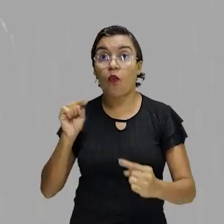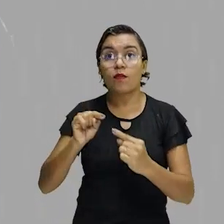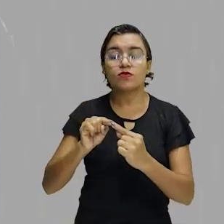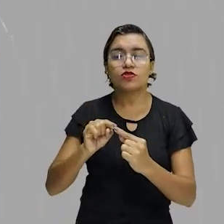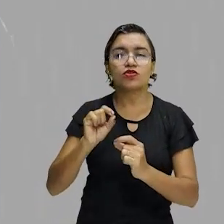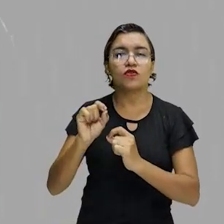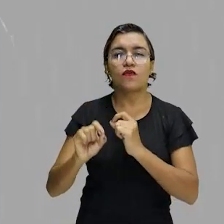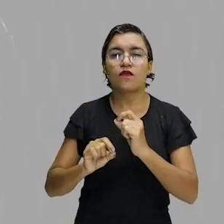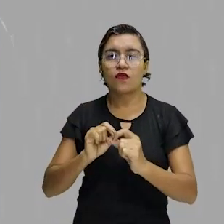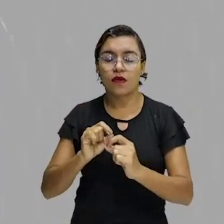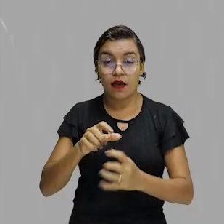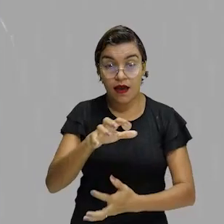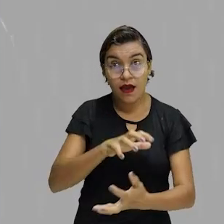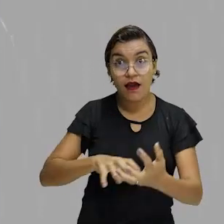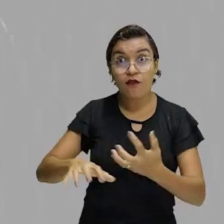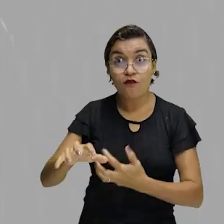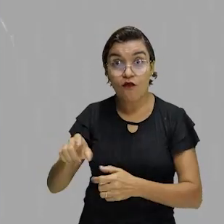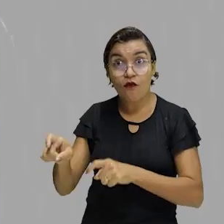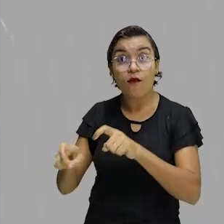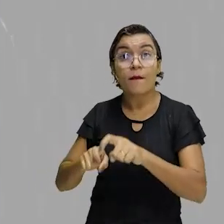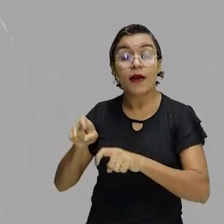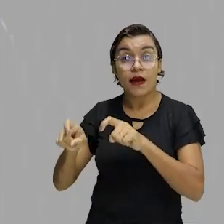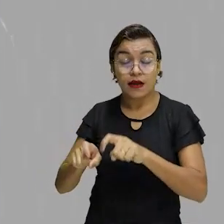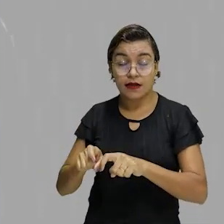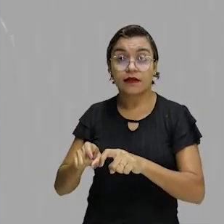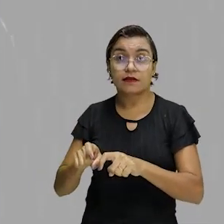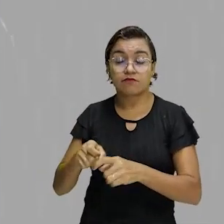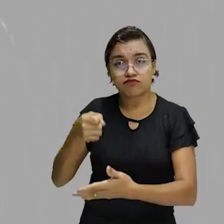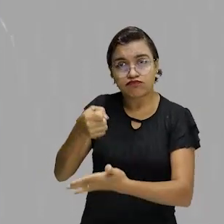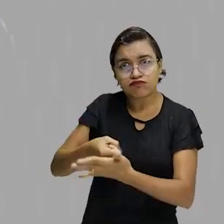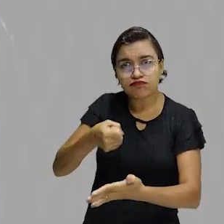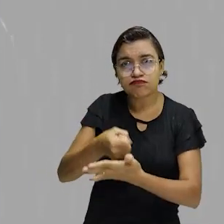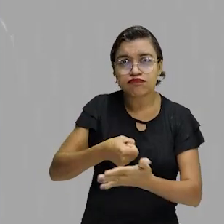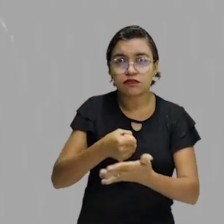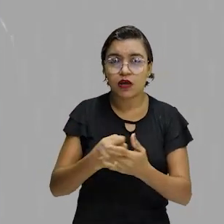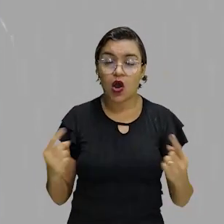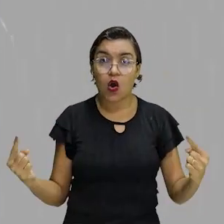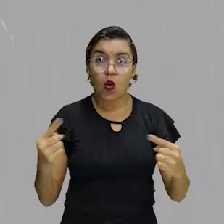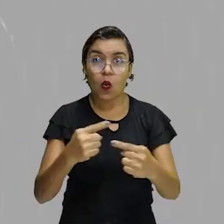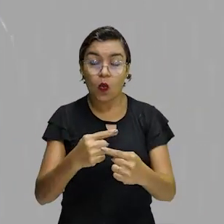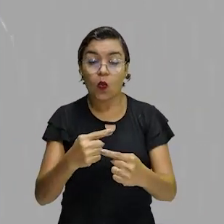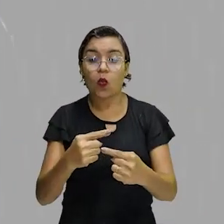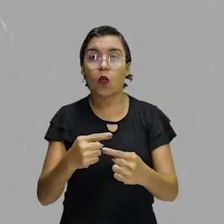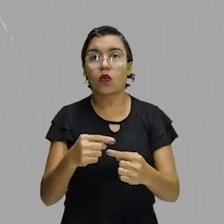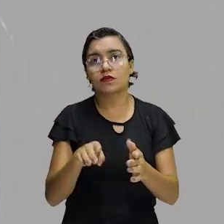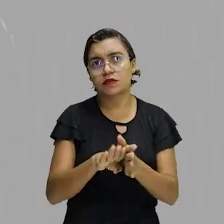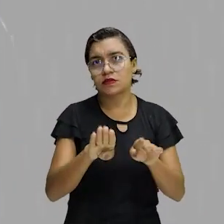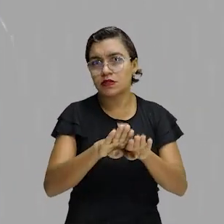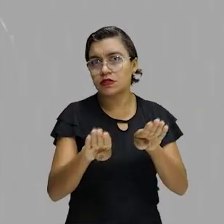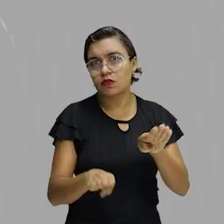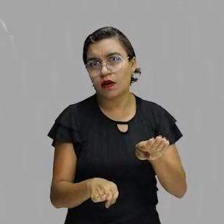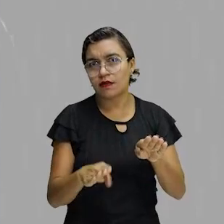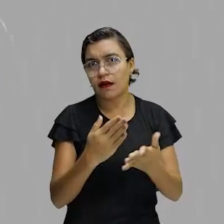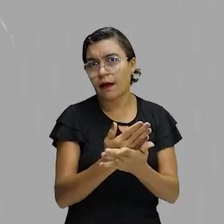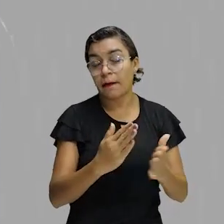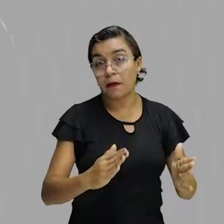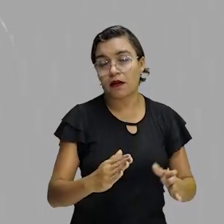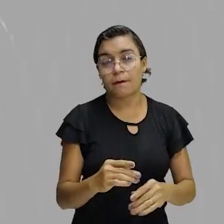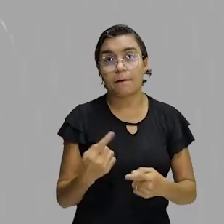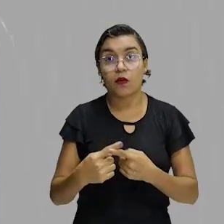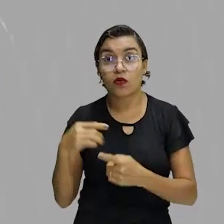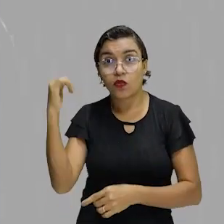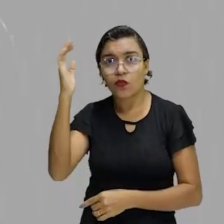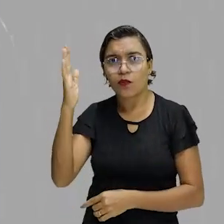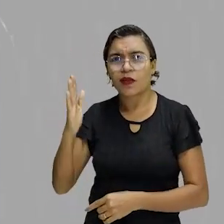é principalmente a reforma agrária, né? É lutar contra a desigualdade a partir dessa questão da reforma agrária. Porque o Brasil tem um histórico de